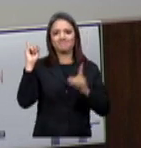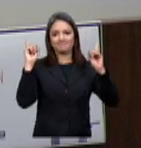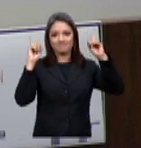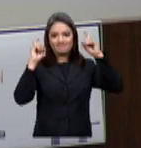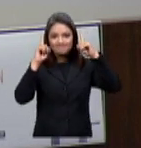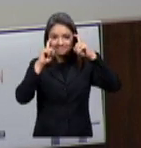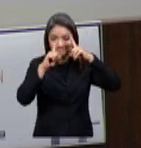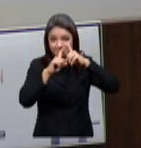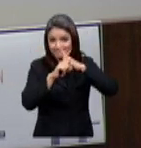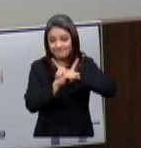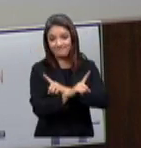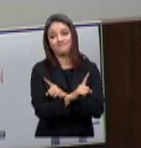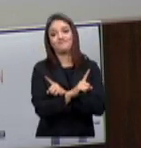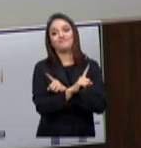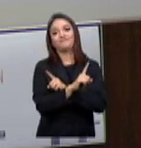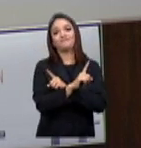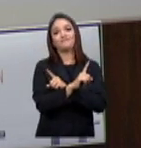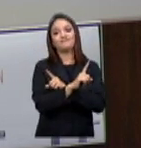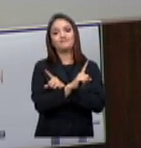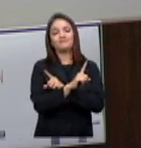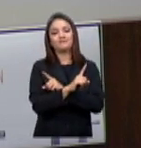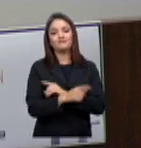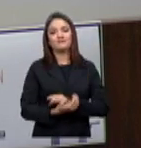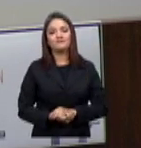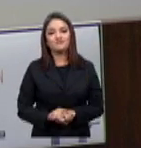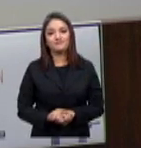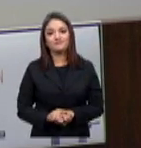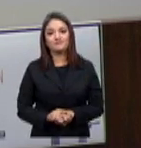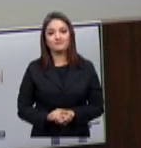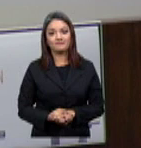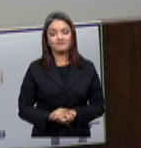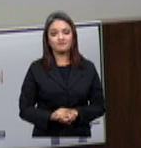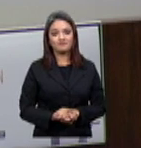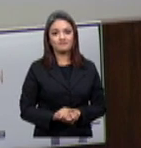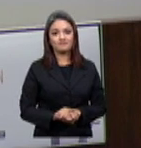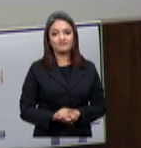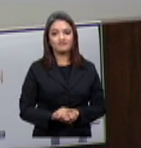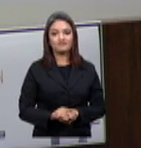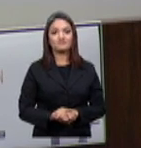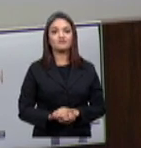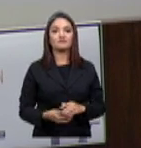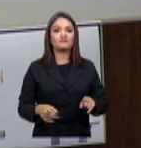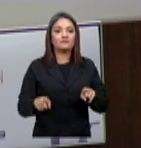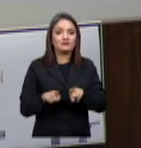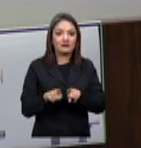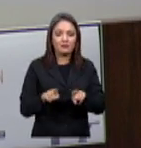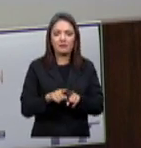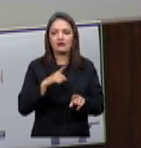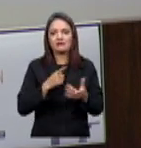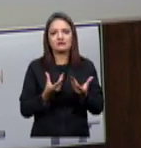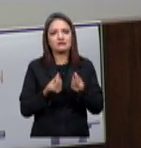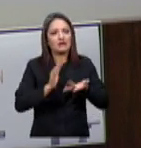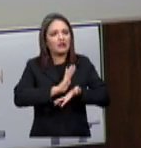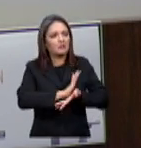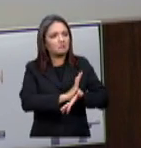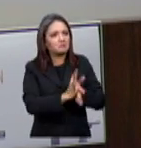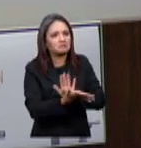o trágico não raro e ao mesmo tempo cheio de exclusões